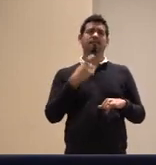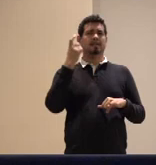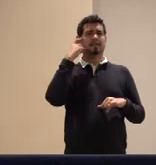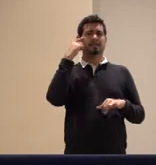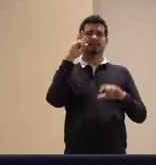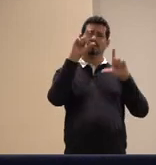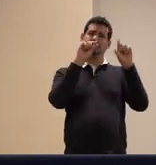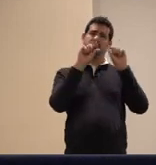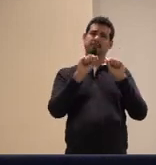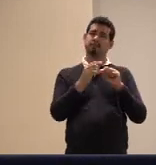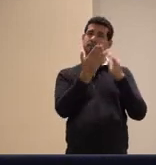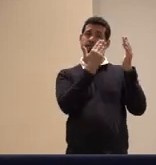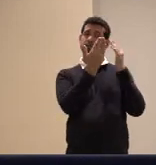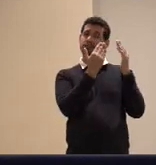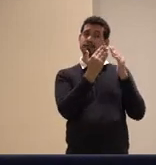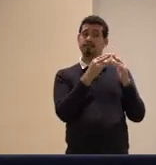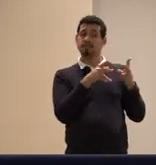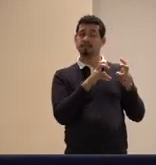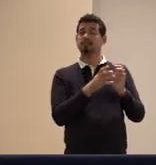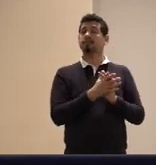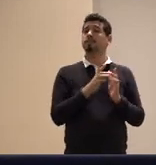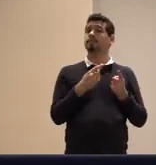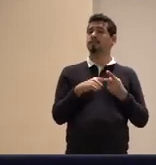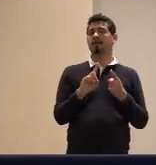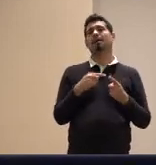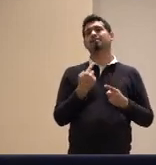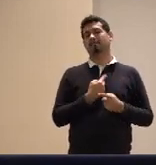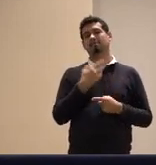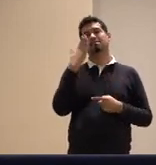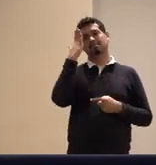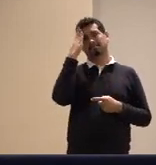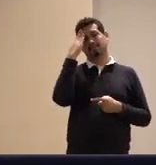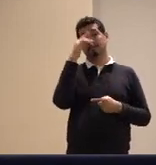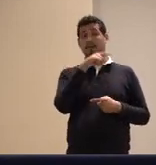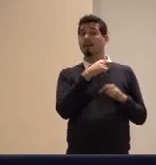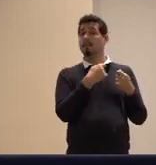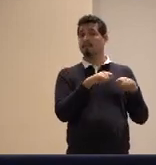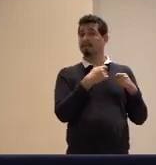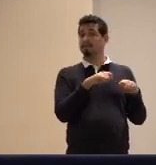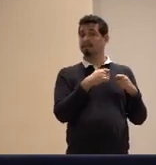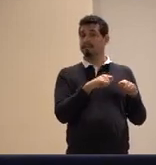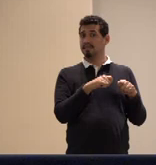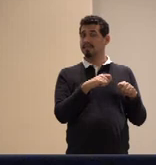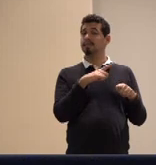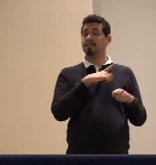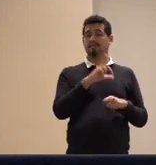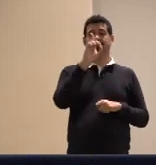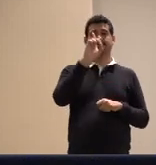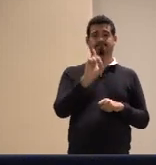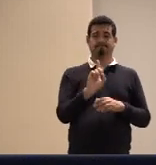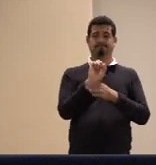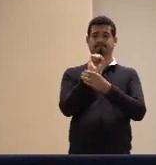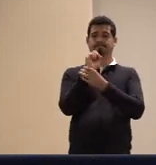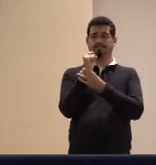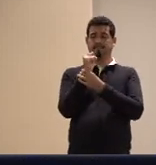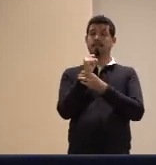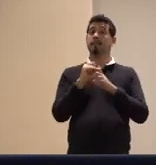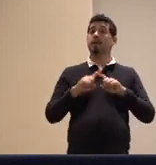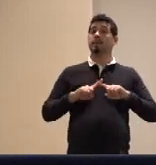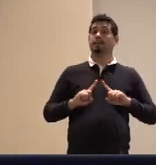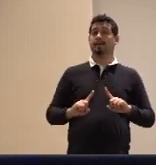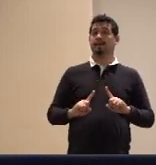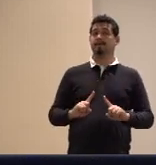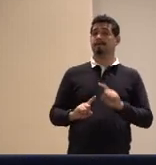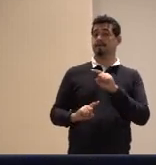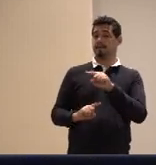de tratamento, entendendo que a gente sabia, sim, que ele precisava também ter os seus direitos garantidos, porém,